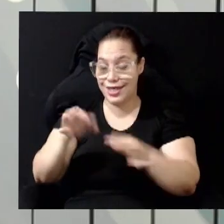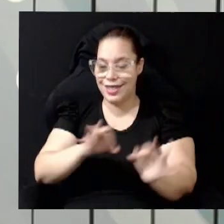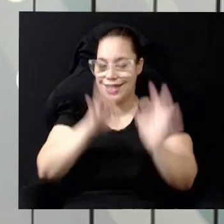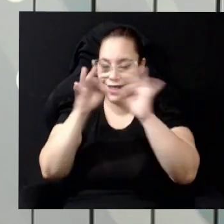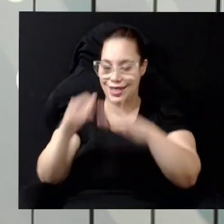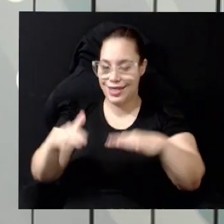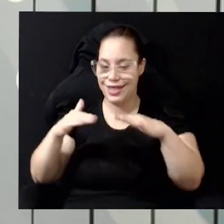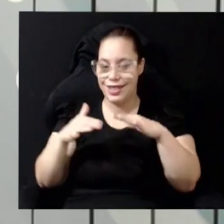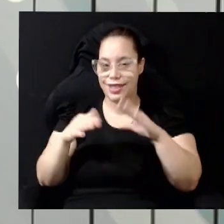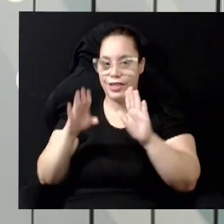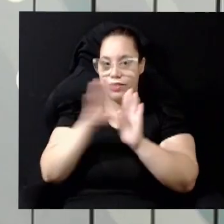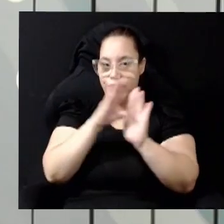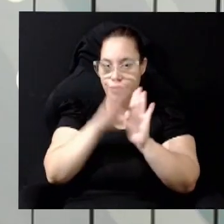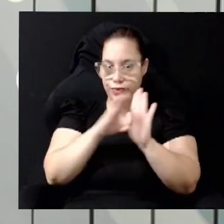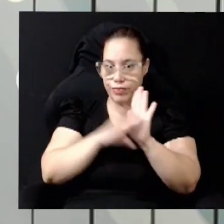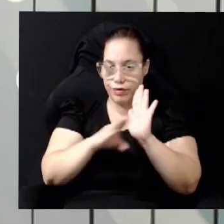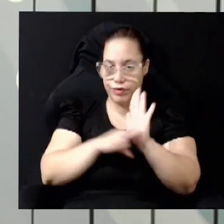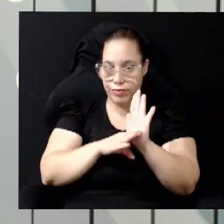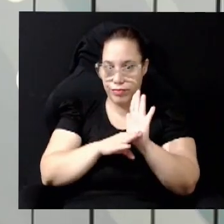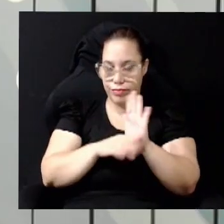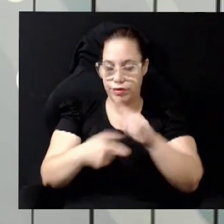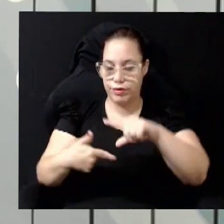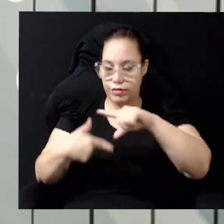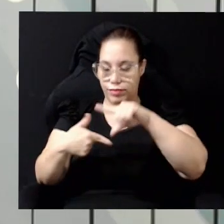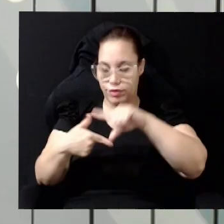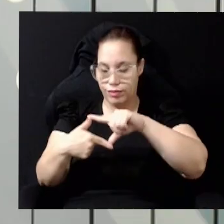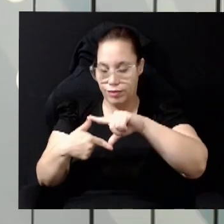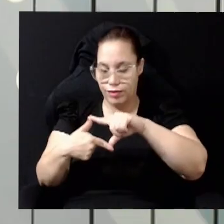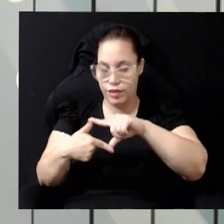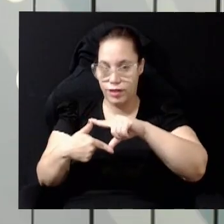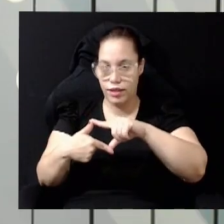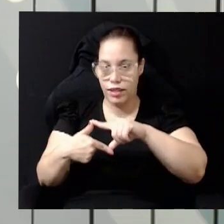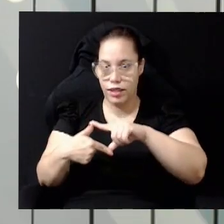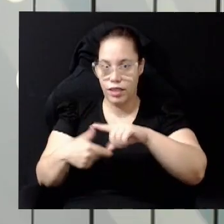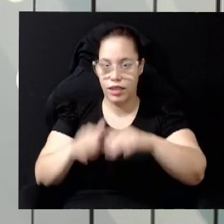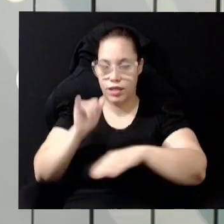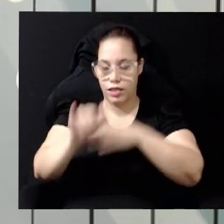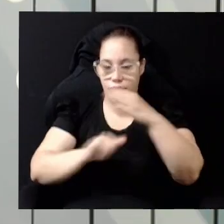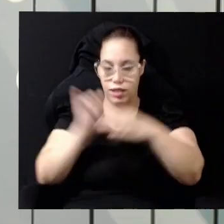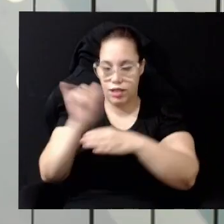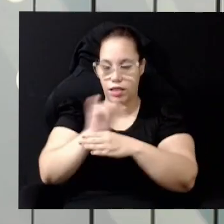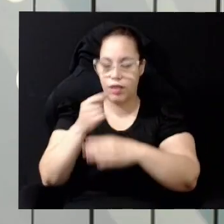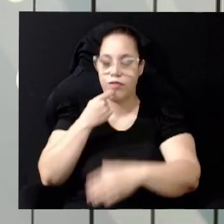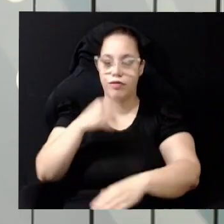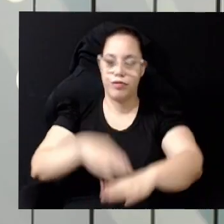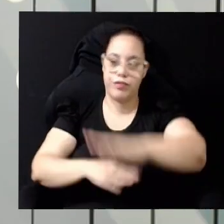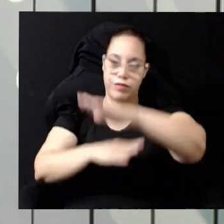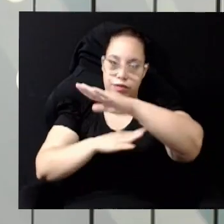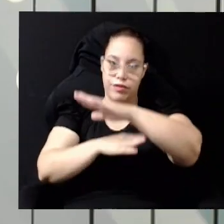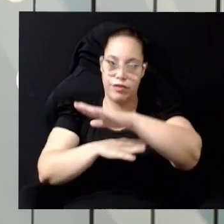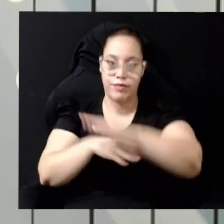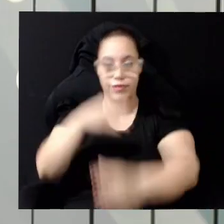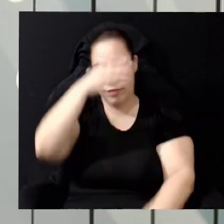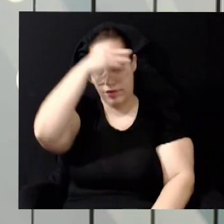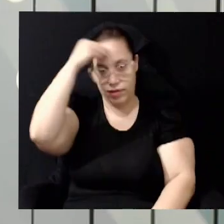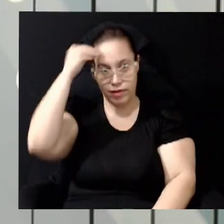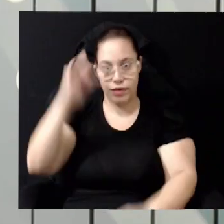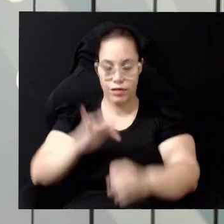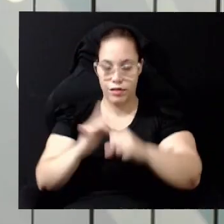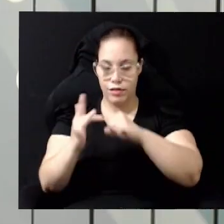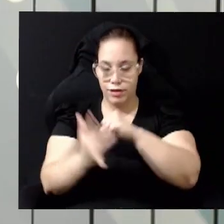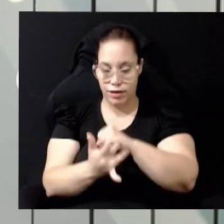pela sua companhia. Você pode conferir todos os quadros da nossa programação no YouTube da TV Câmara Campinas